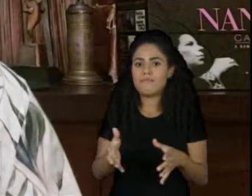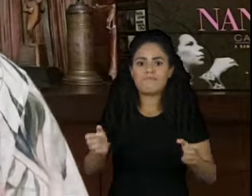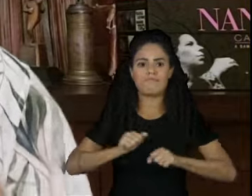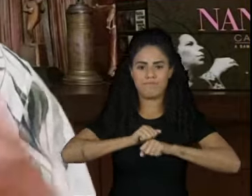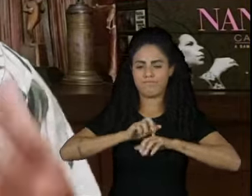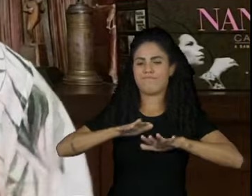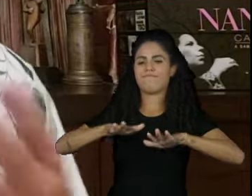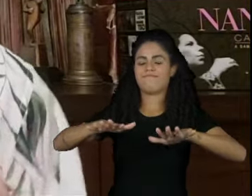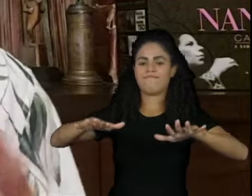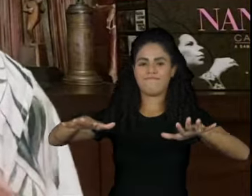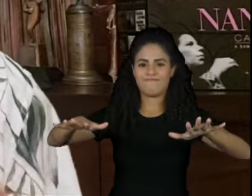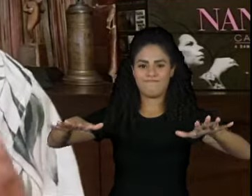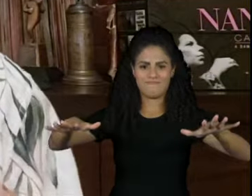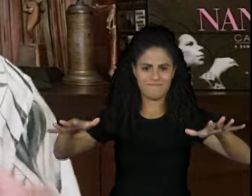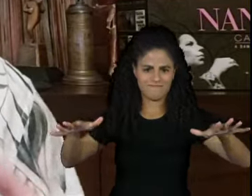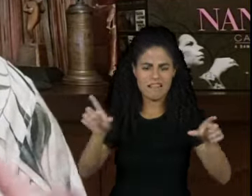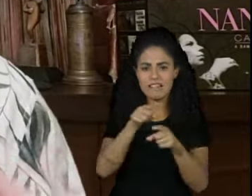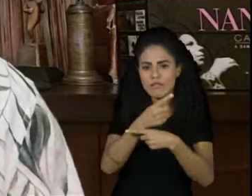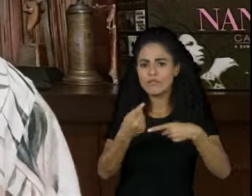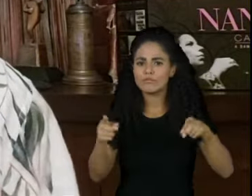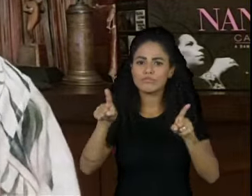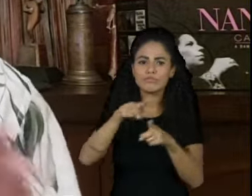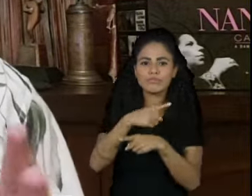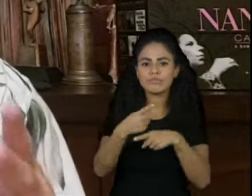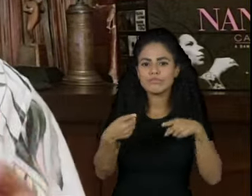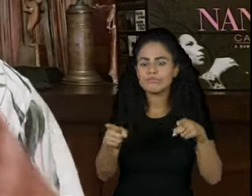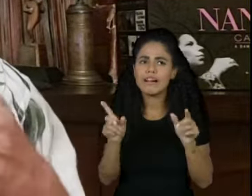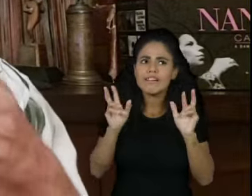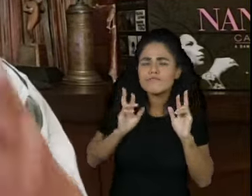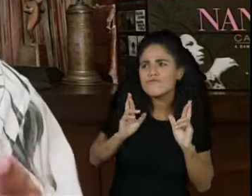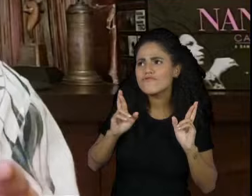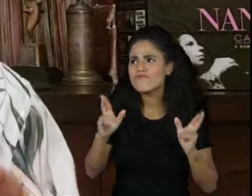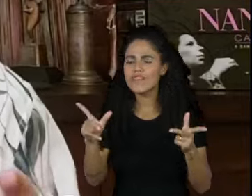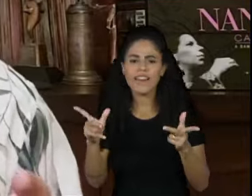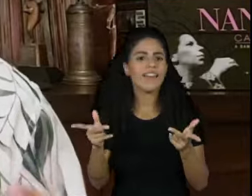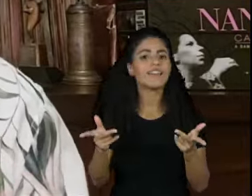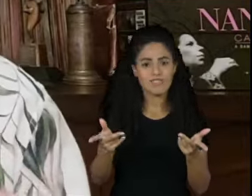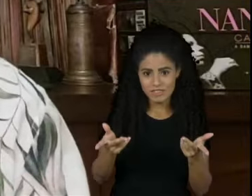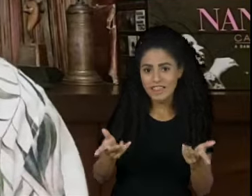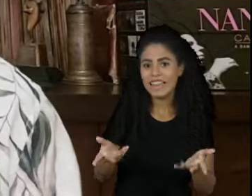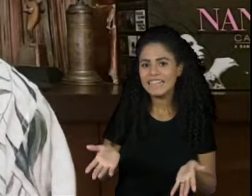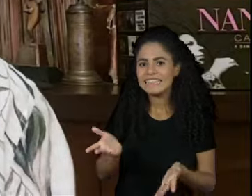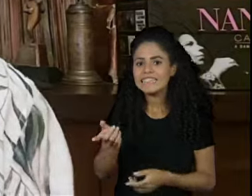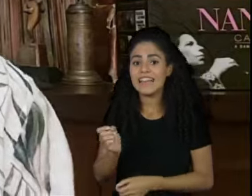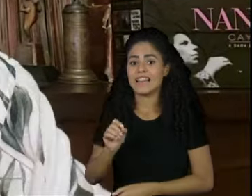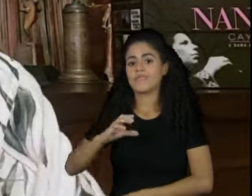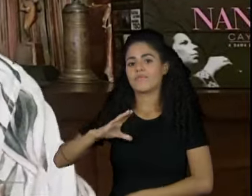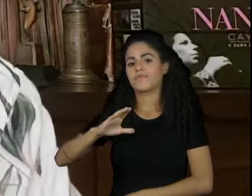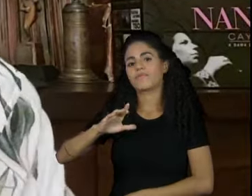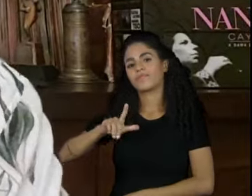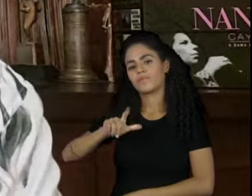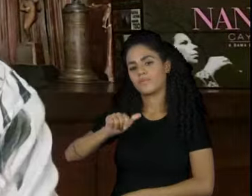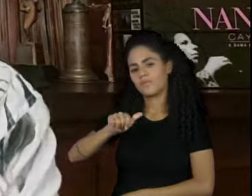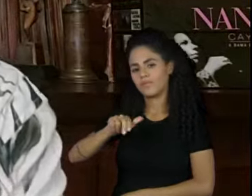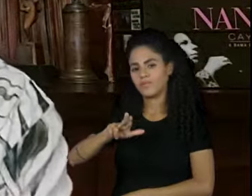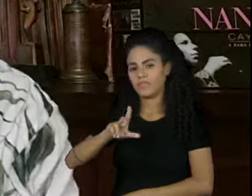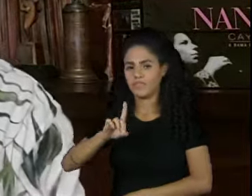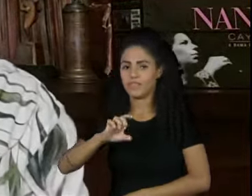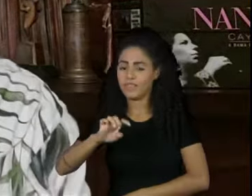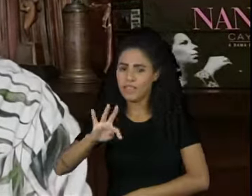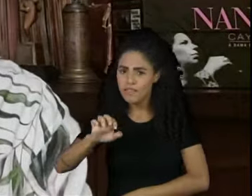maravilhosa, com um ritmo que só ela tem. A única cantora de bossa que tem esse ritmo é a Claudete. Ela tinha feito também um disco